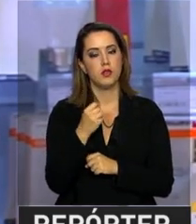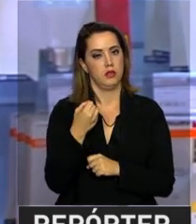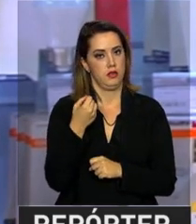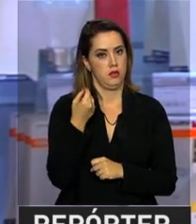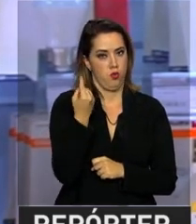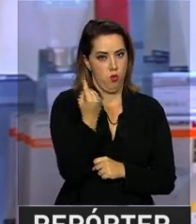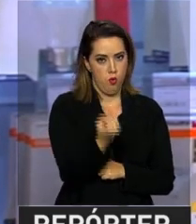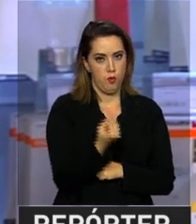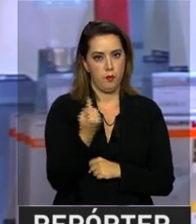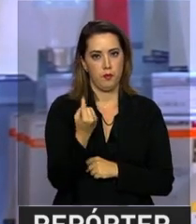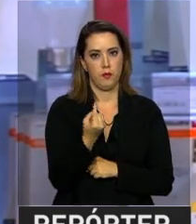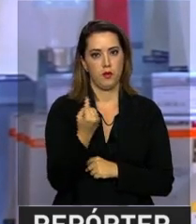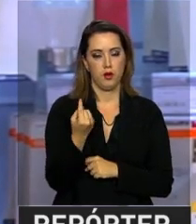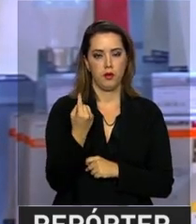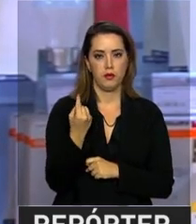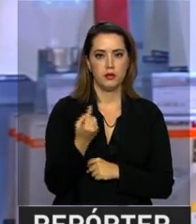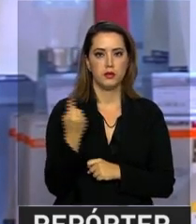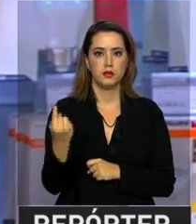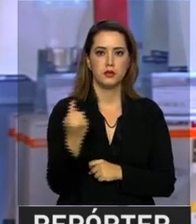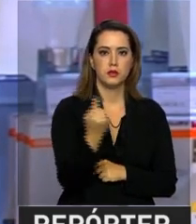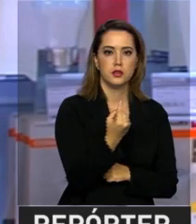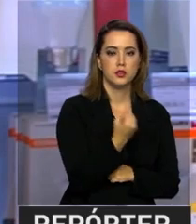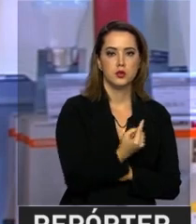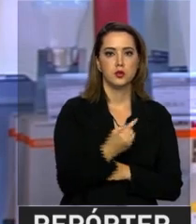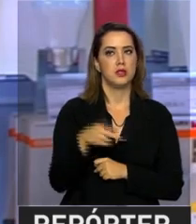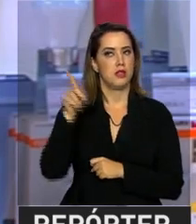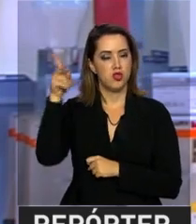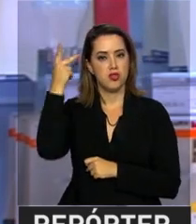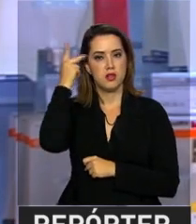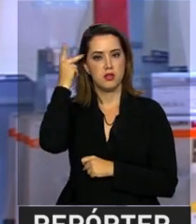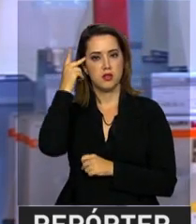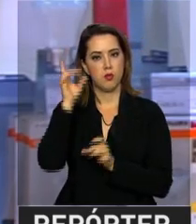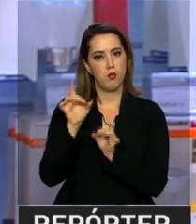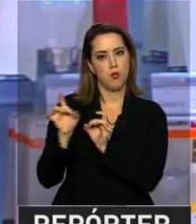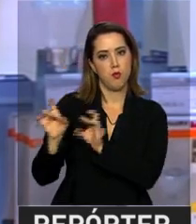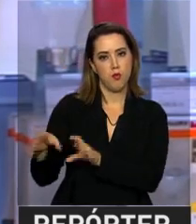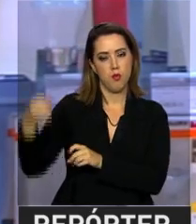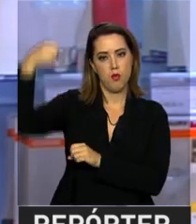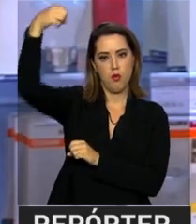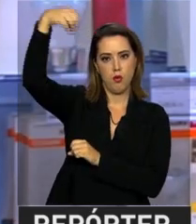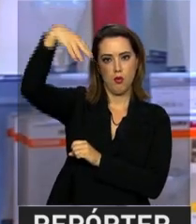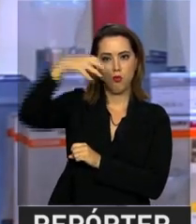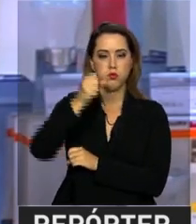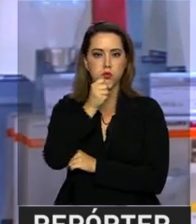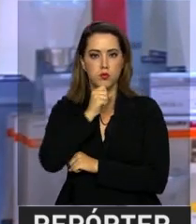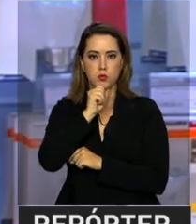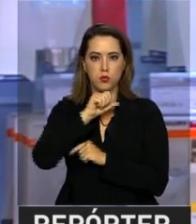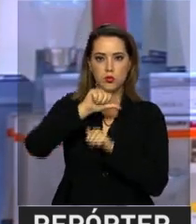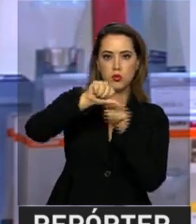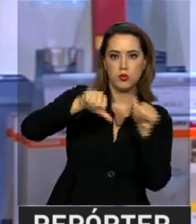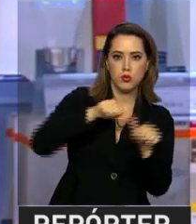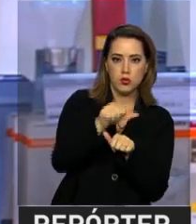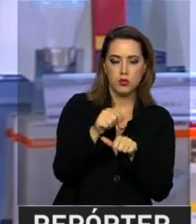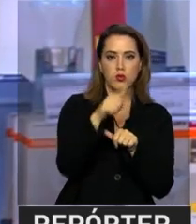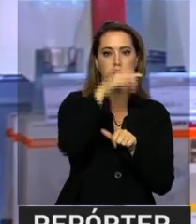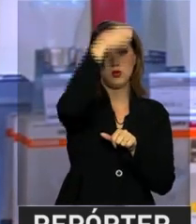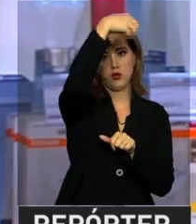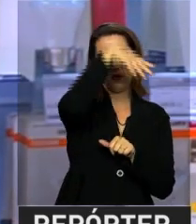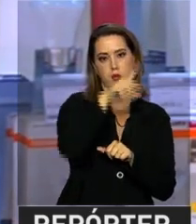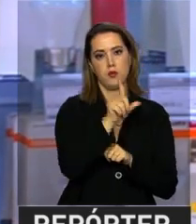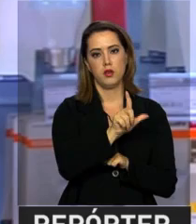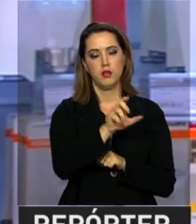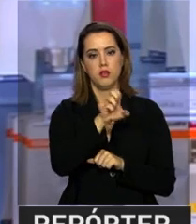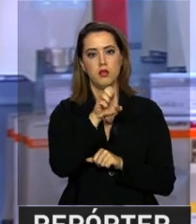uma se cada unidade do Estado de São Paulo deixar de utilizar uma lâmpada encandecente de 60 w substituindo para uma de LED Isso daria para